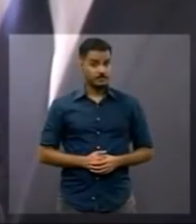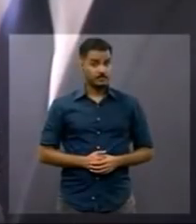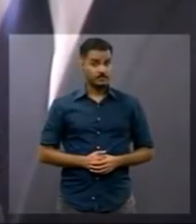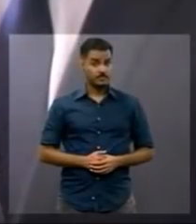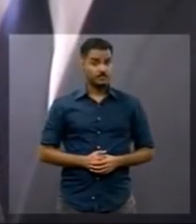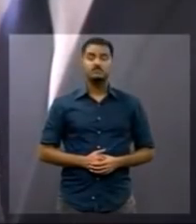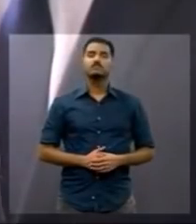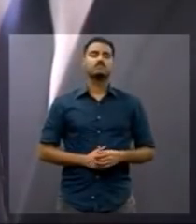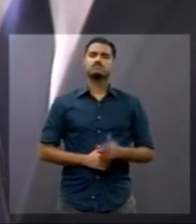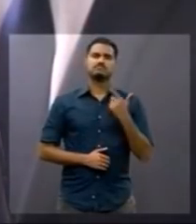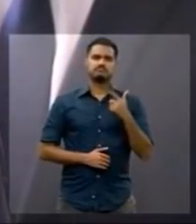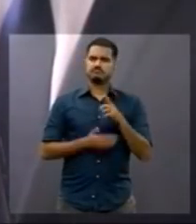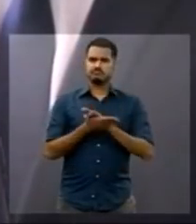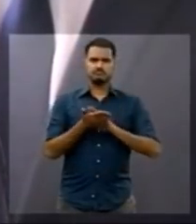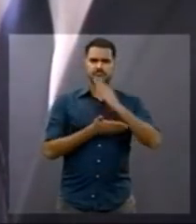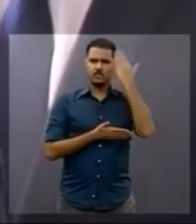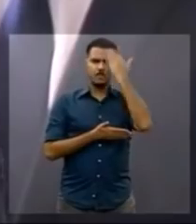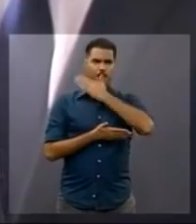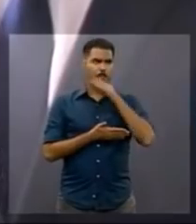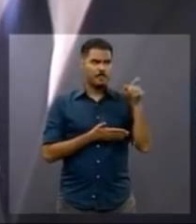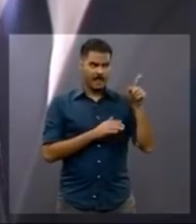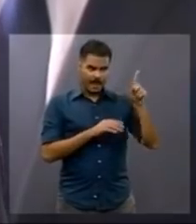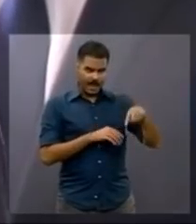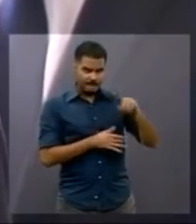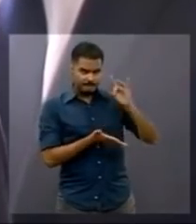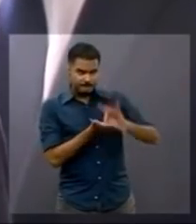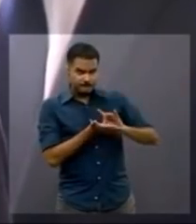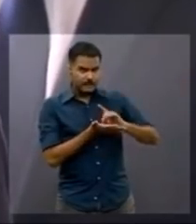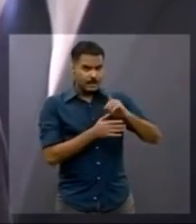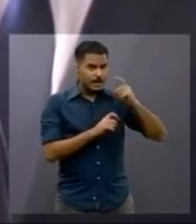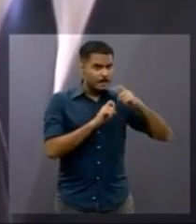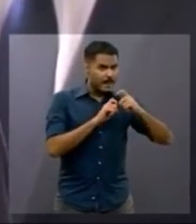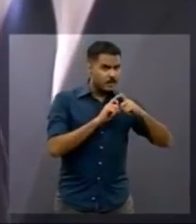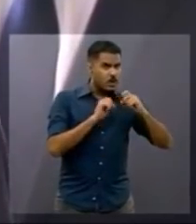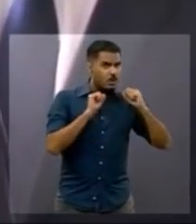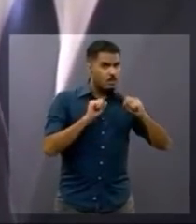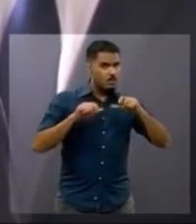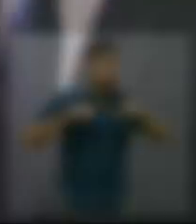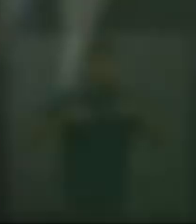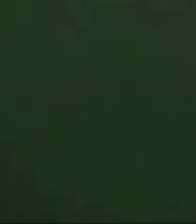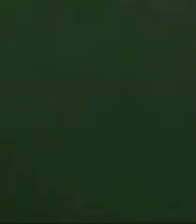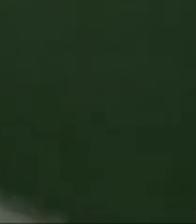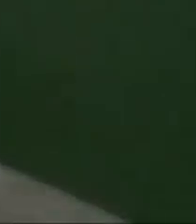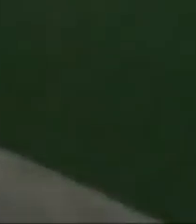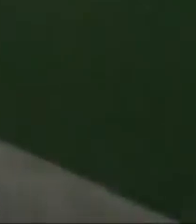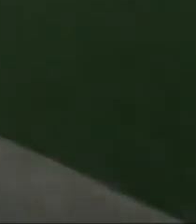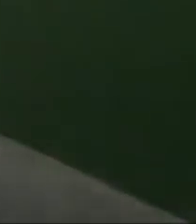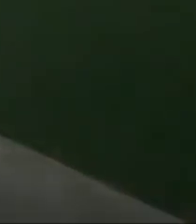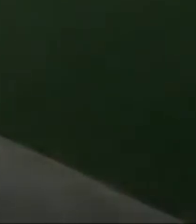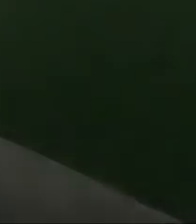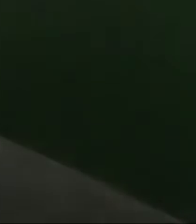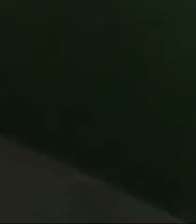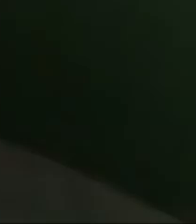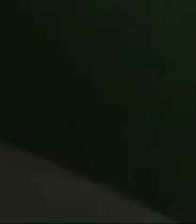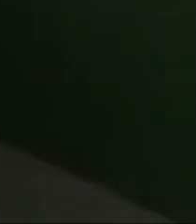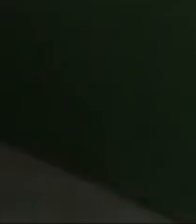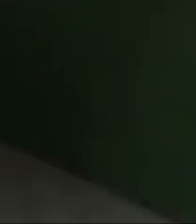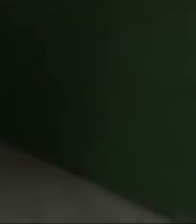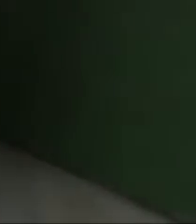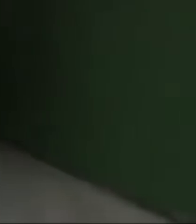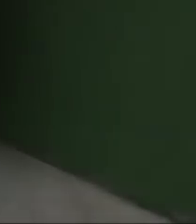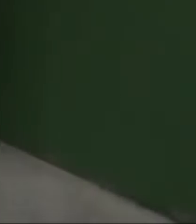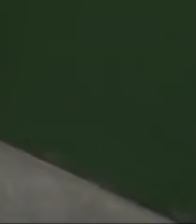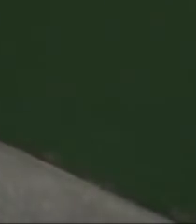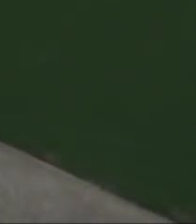temos qualquer comprovação que eles sejam realmente médicos e sejam aptos a desempenhar a sua função. Segundo Bolsonaro, o governo brasileiro não